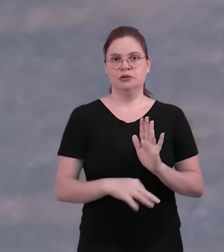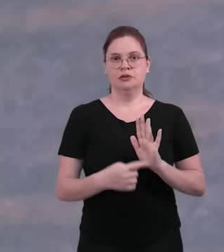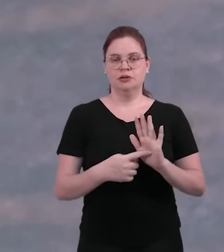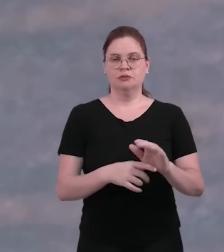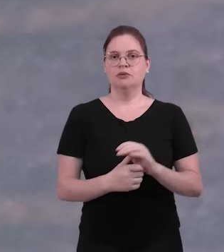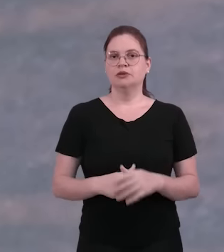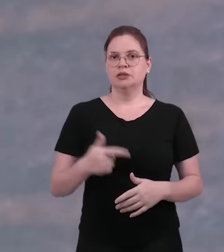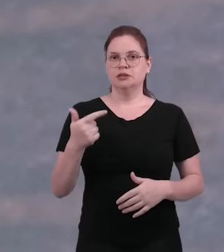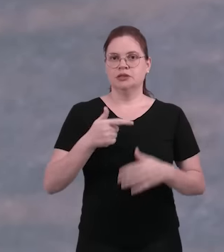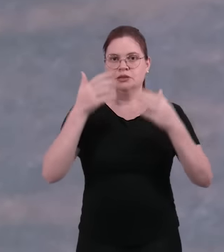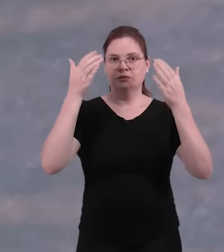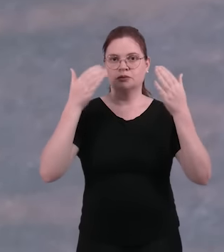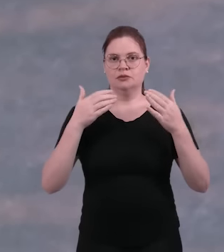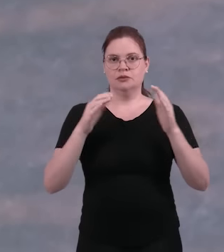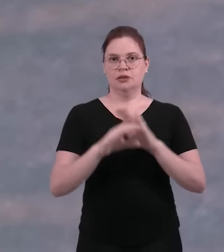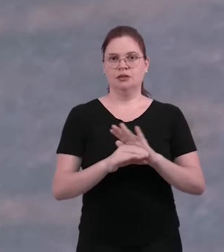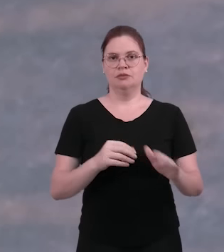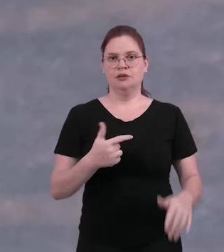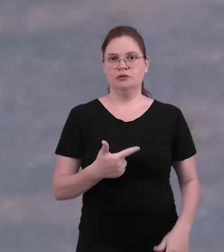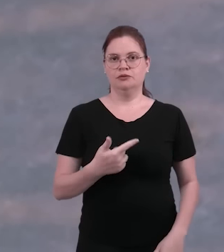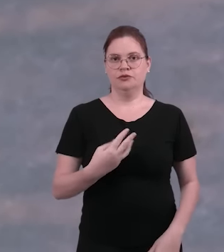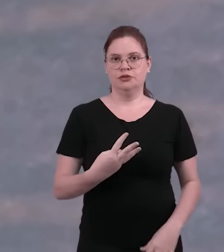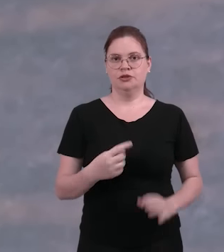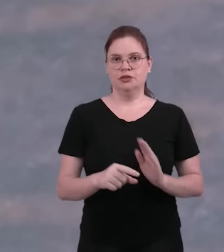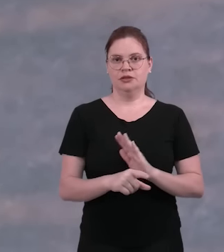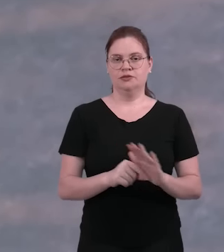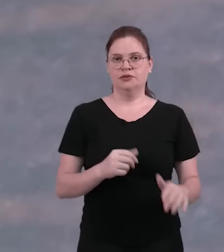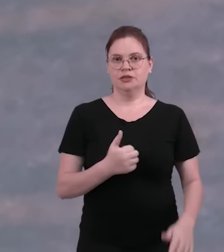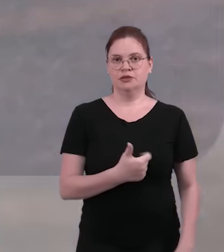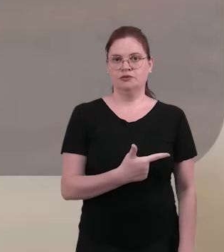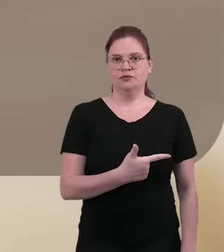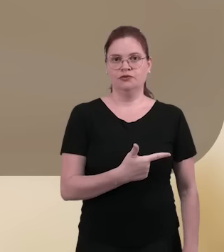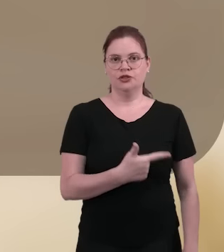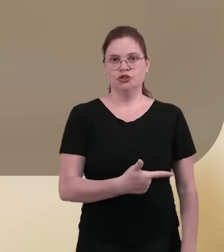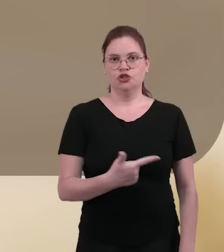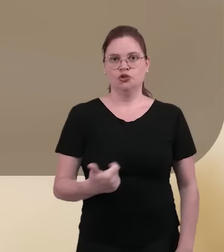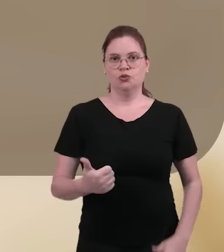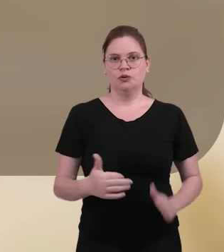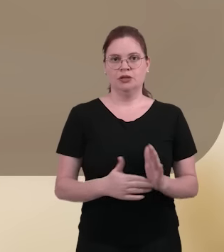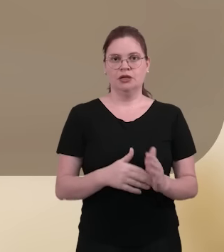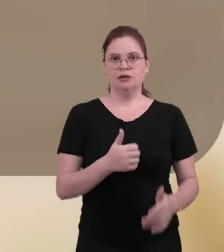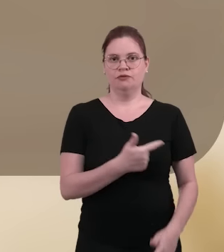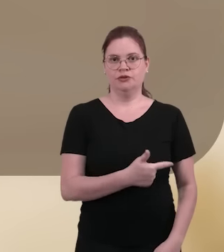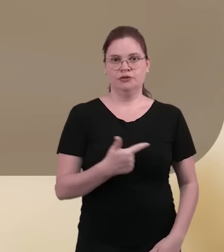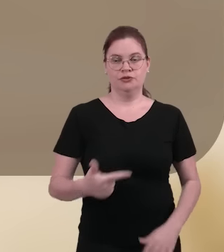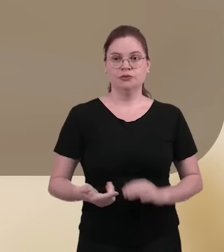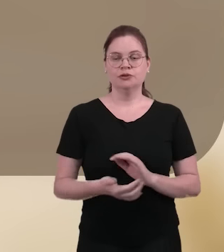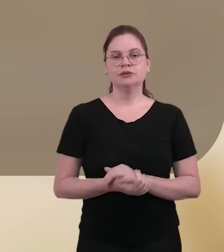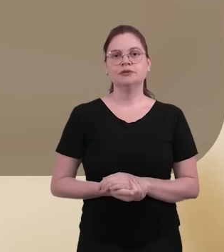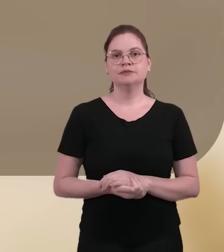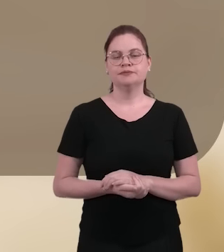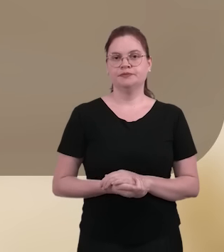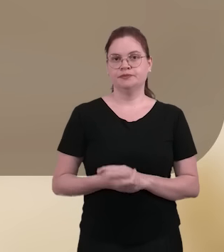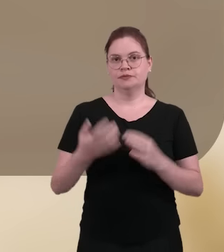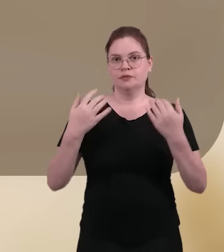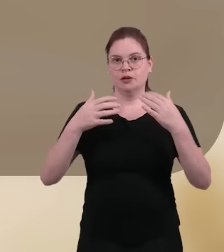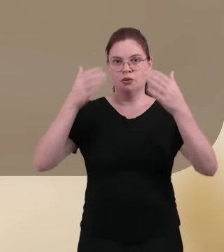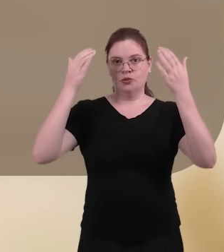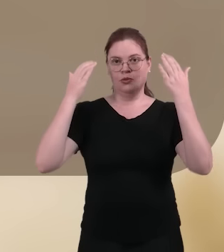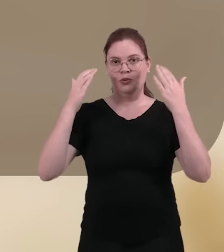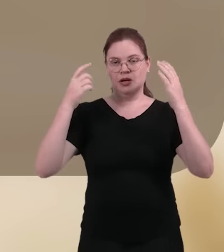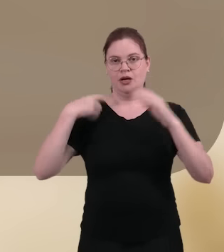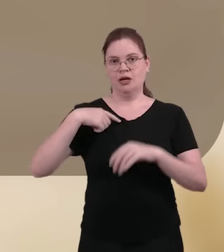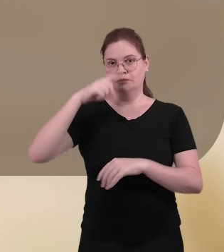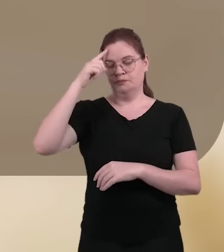2 Reis, segundo livro dos Reis, capítulo 23, os versos 21 e 22, que diz assim: E o rei deu ordem a todo o